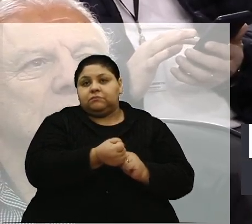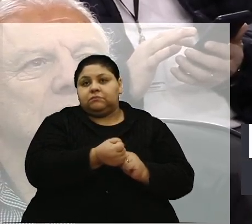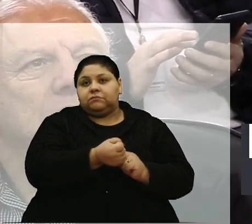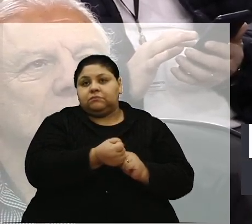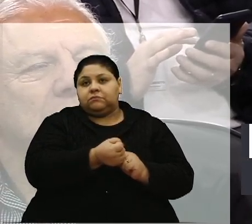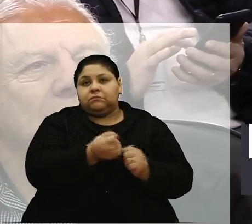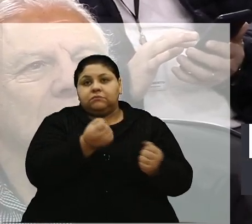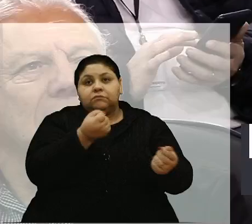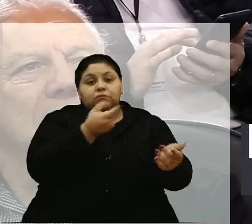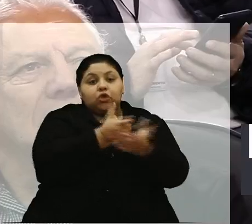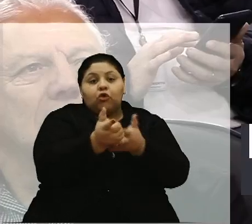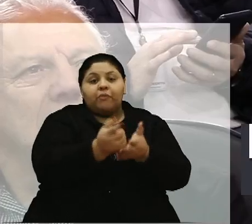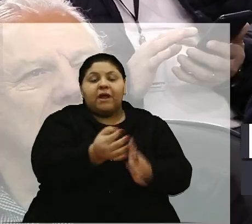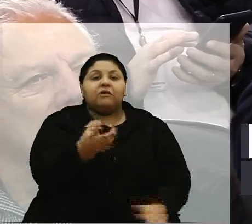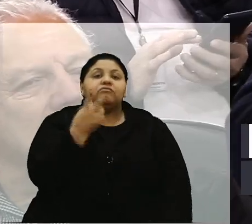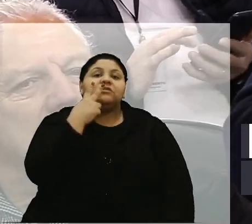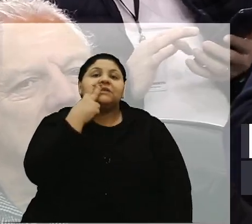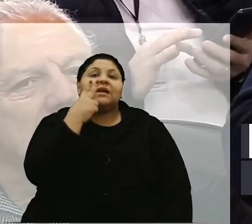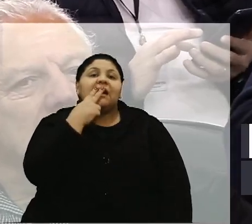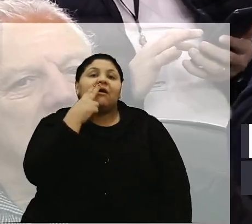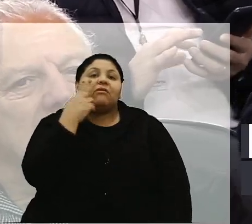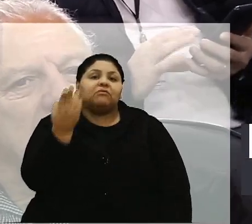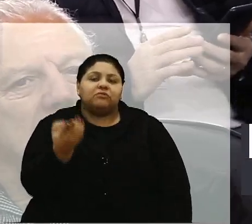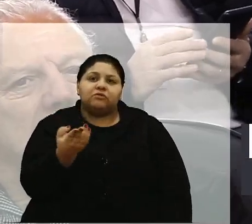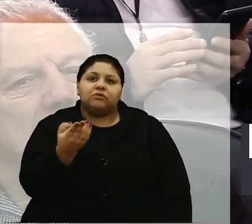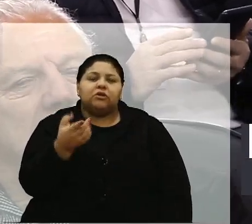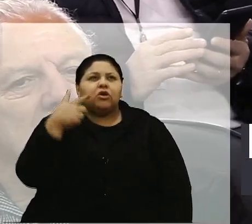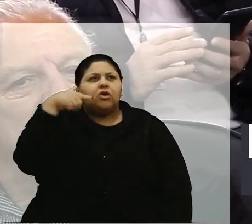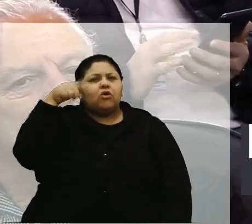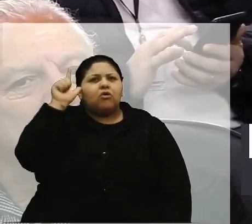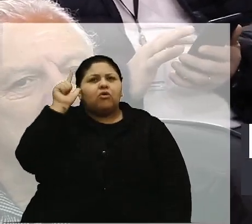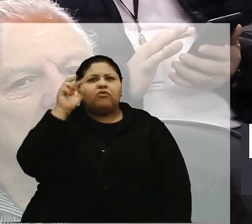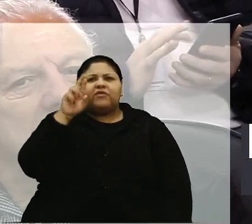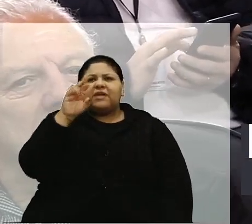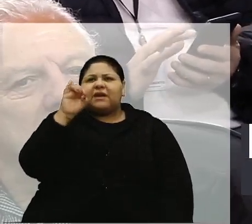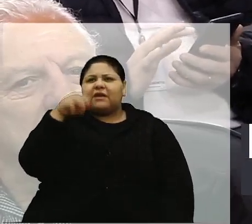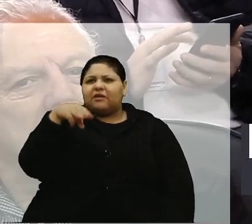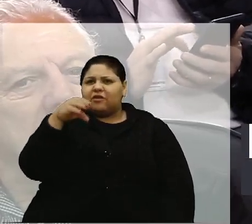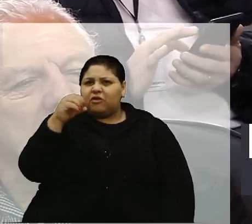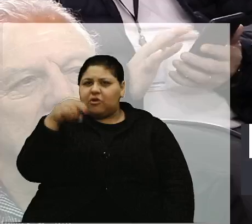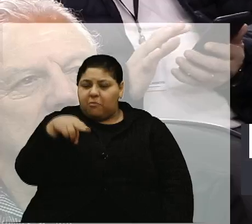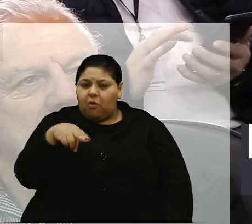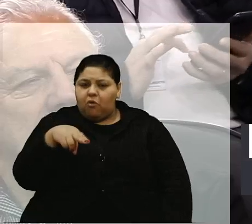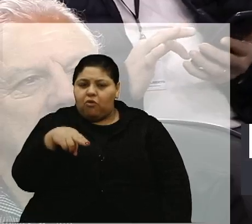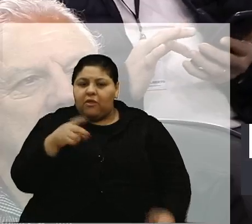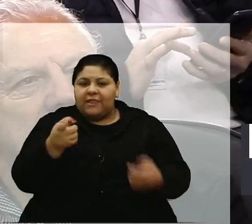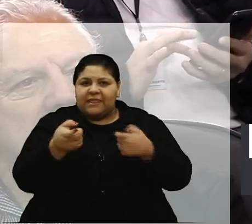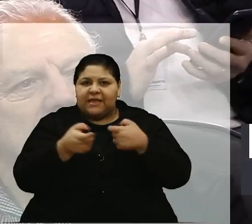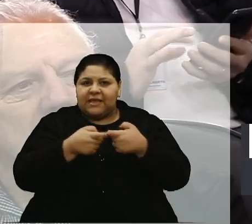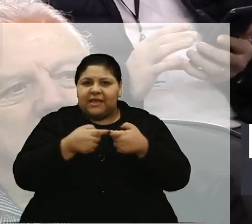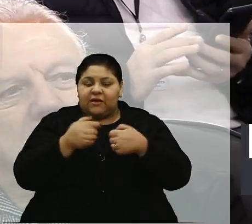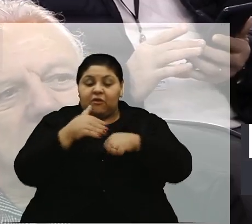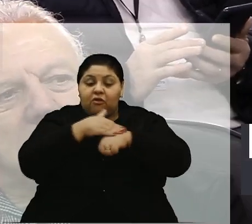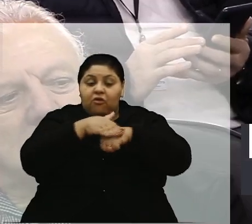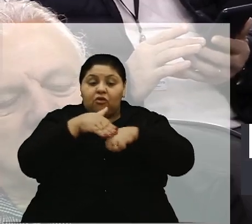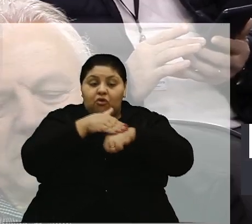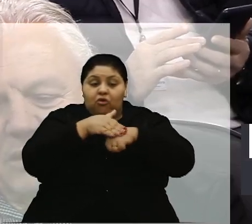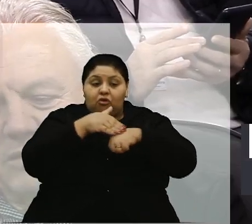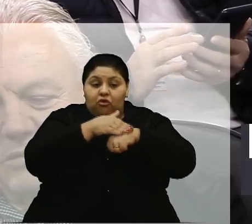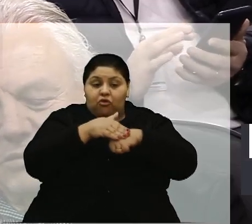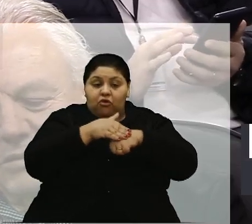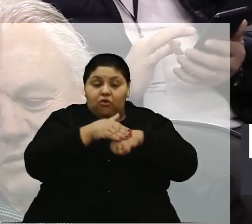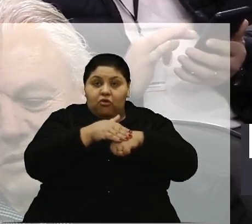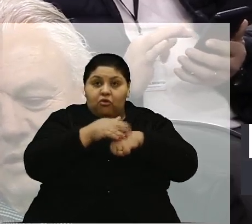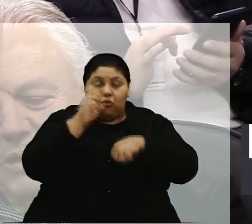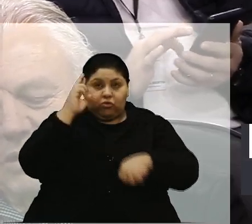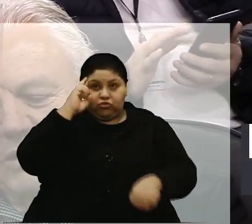comprar uma carteira de cigarro. Ontem eu estive no Rimon, na clínica, e eu conversando com o Rimon, que é o